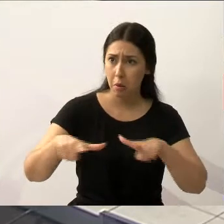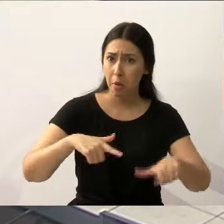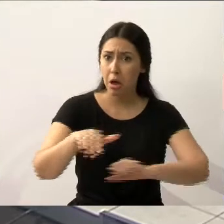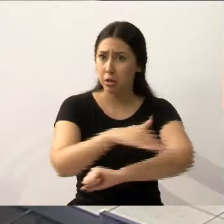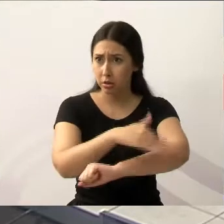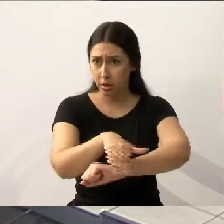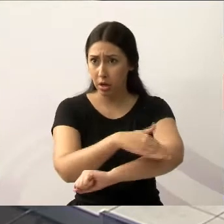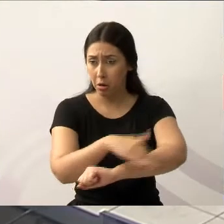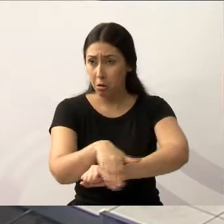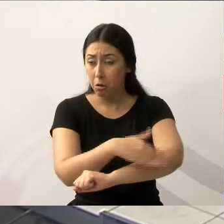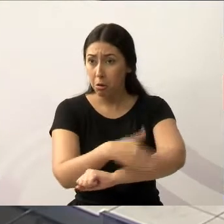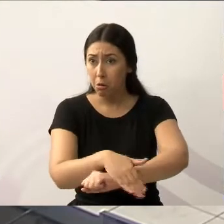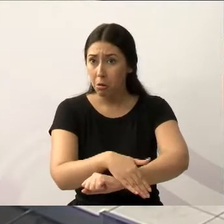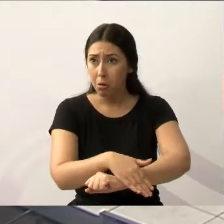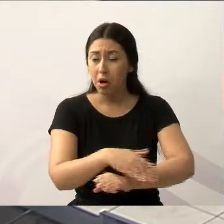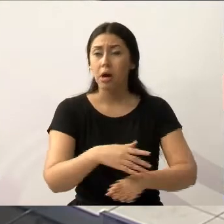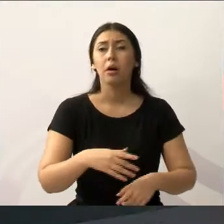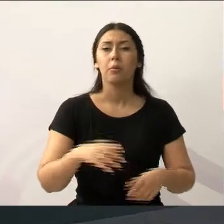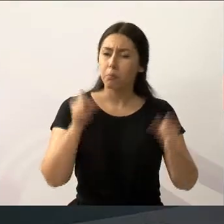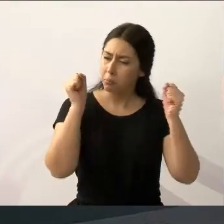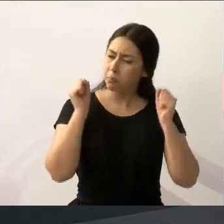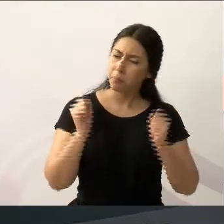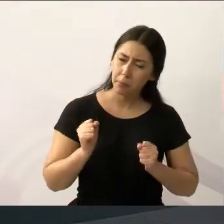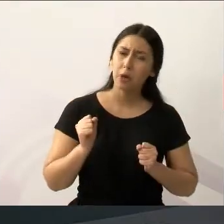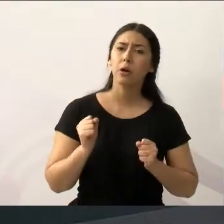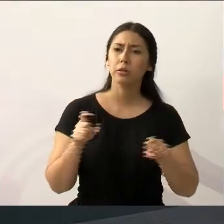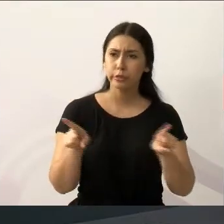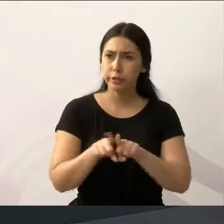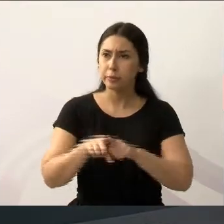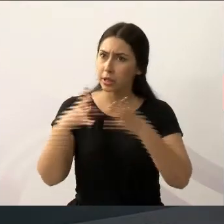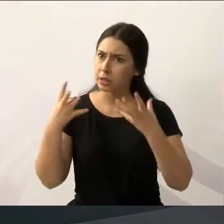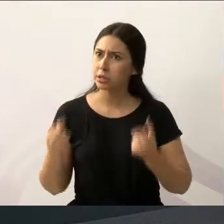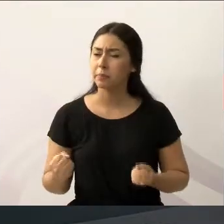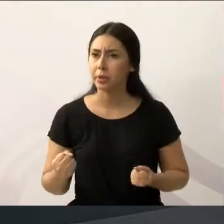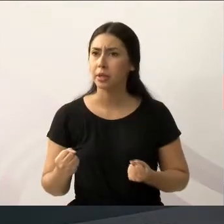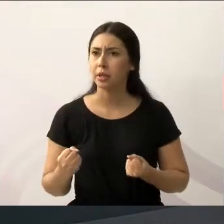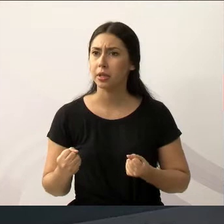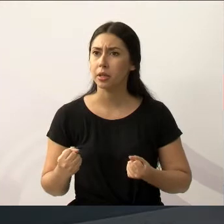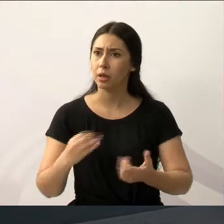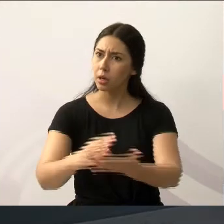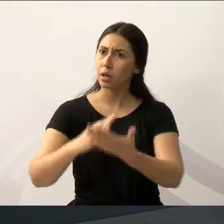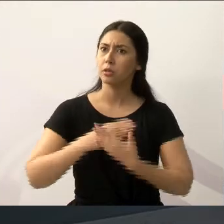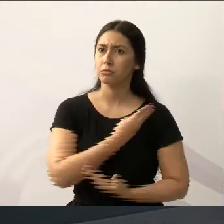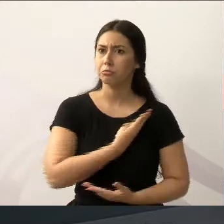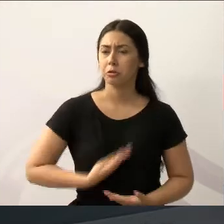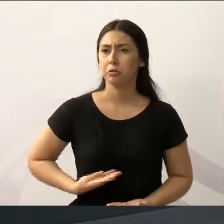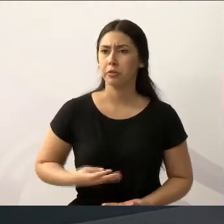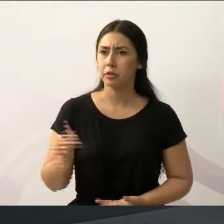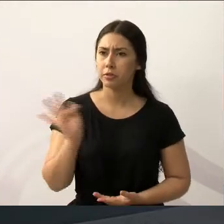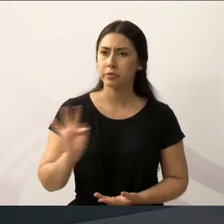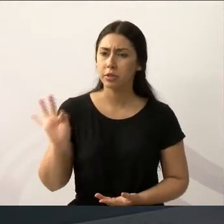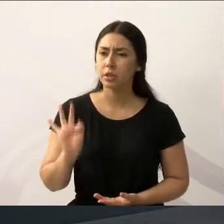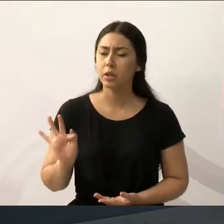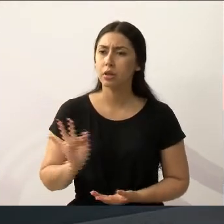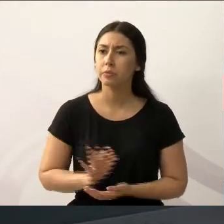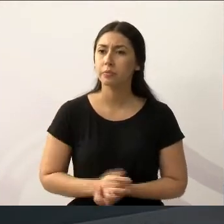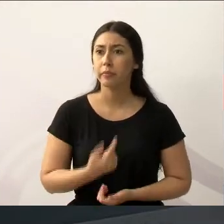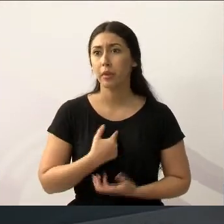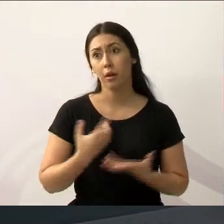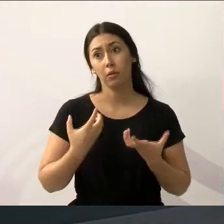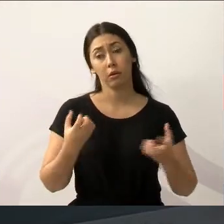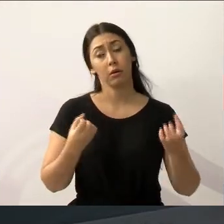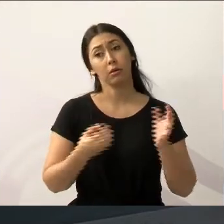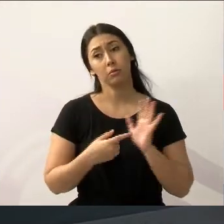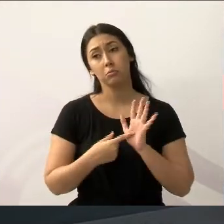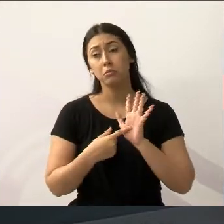trabalhadores informais. Então, não teria. Então, eu quero propor aqui, né?